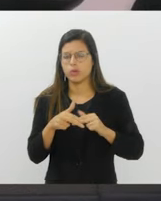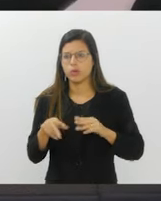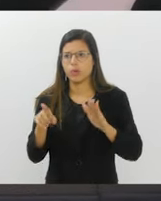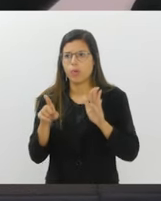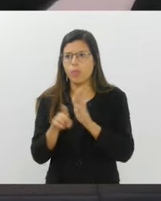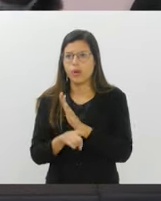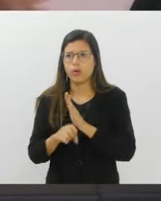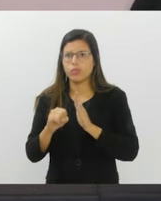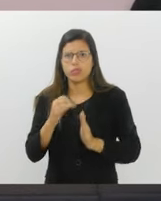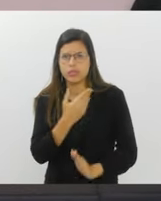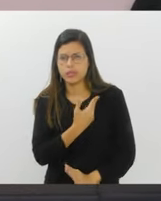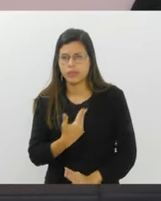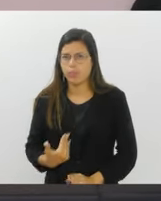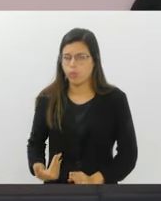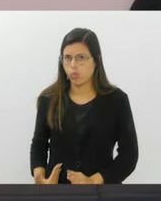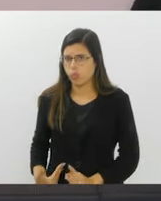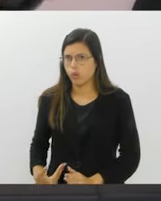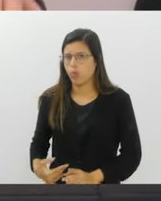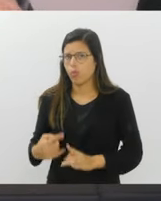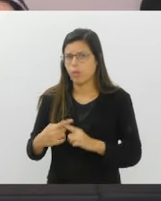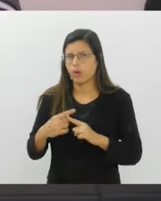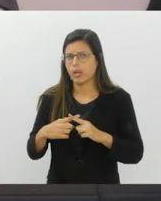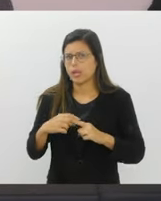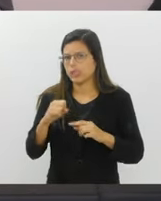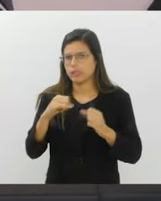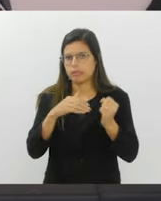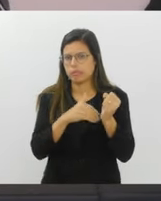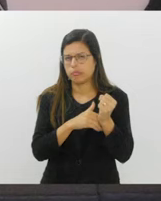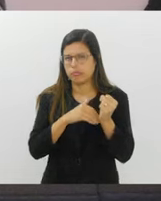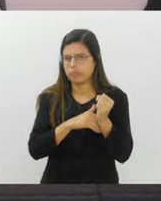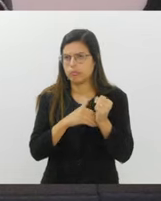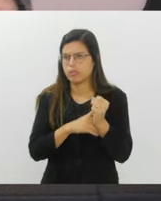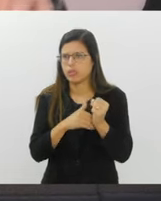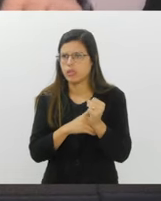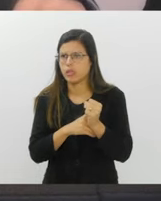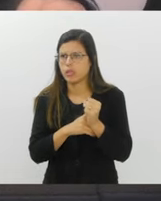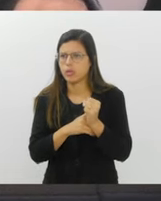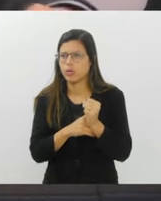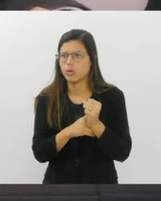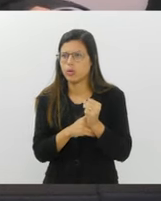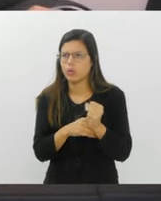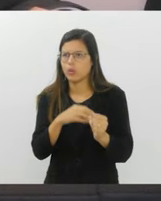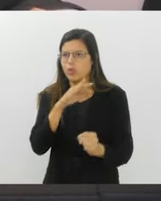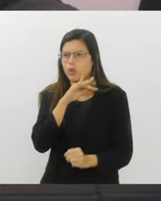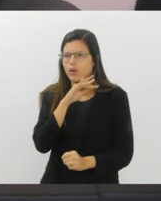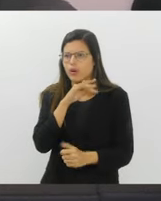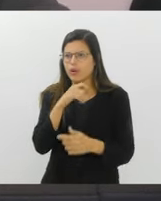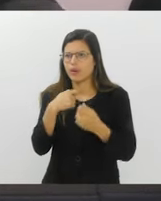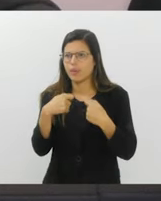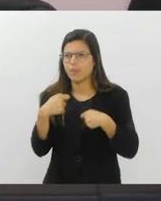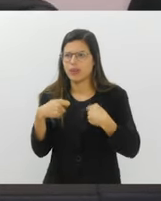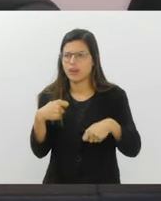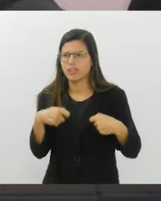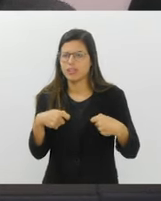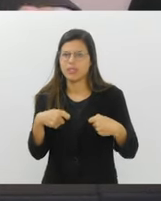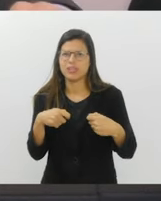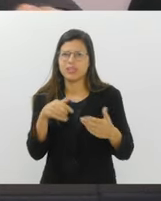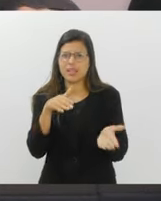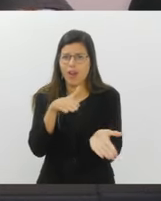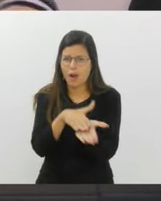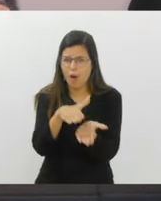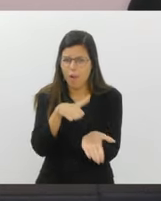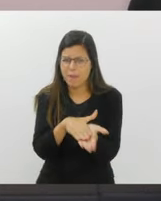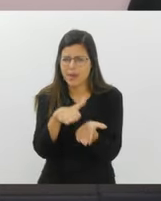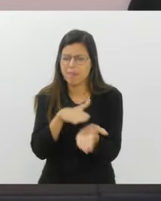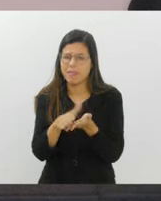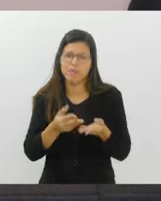era público, porque, se não for público, vai dar uma mão de obra danada, mas a gente vai ter que tirar a fotocópia disso tudo para entregar à agência.